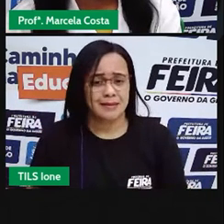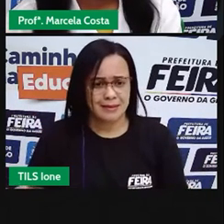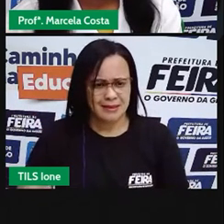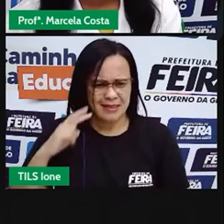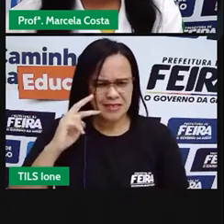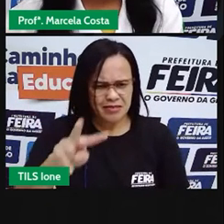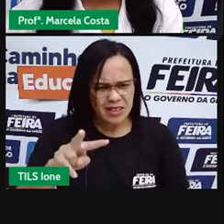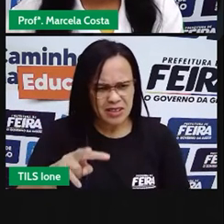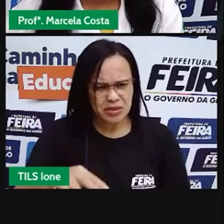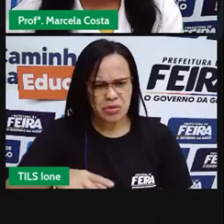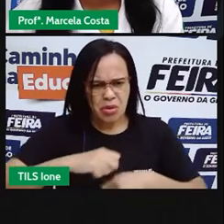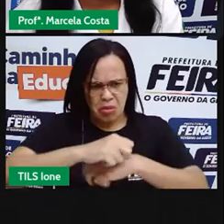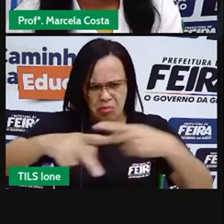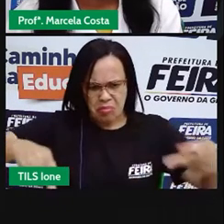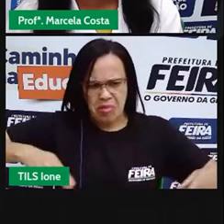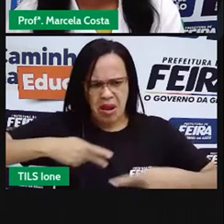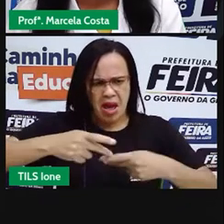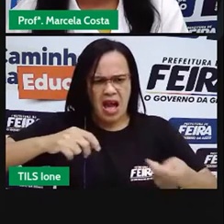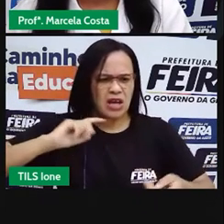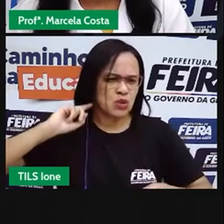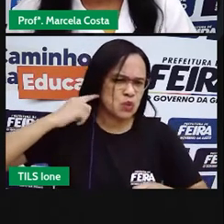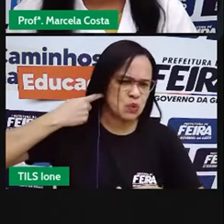dia tudo